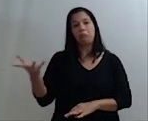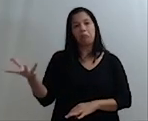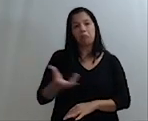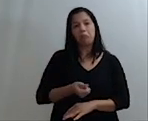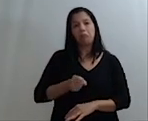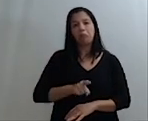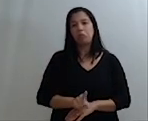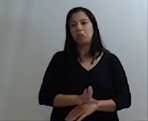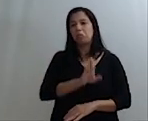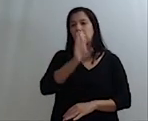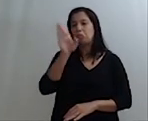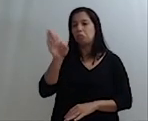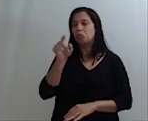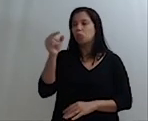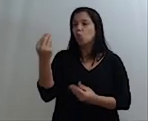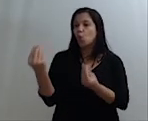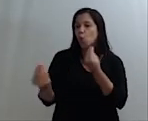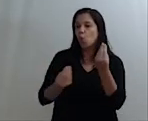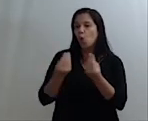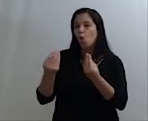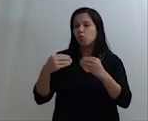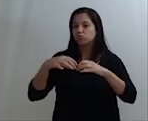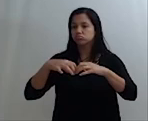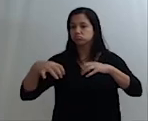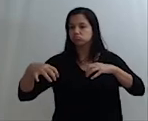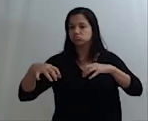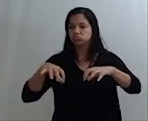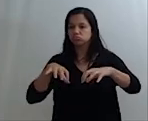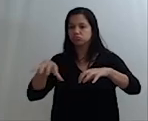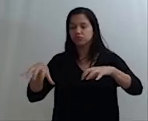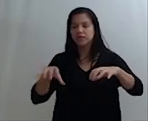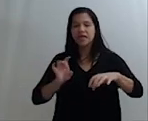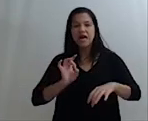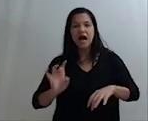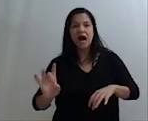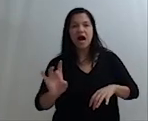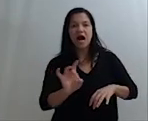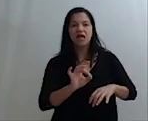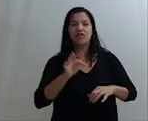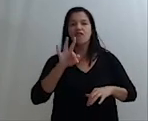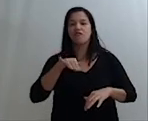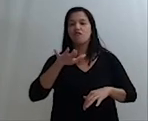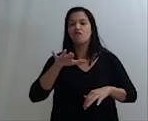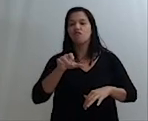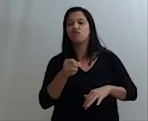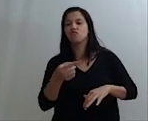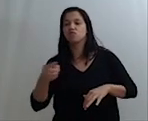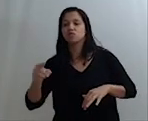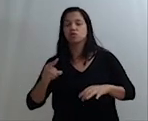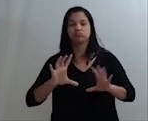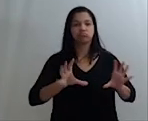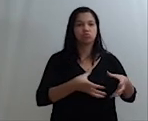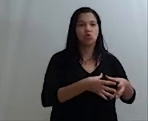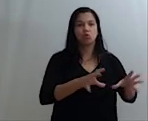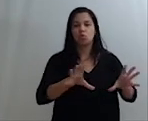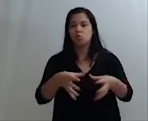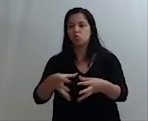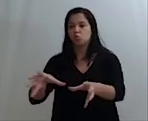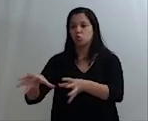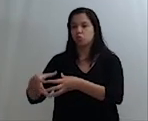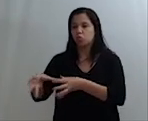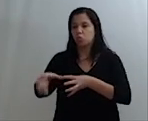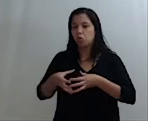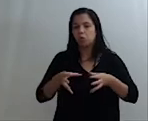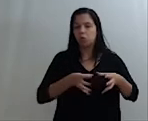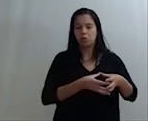a separação muito clara das funções eh do Ministério Público da magistratura e e